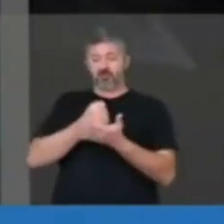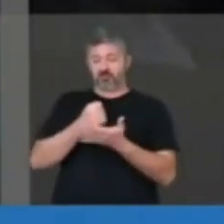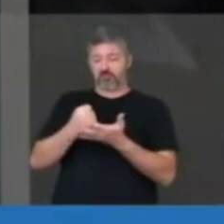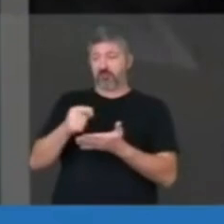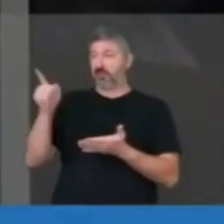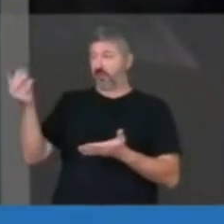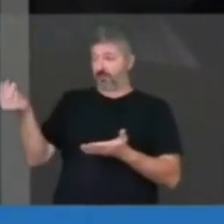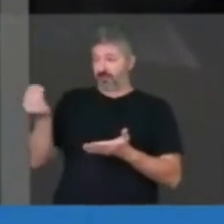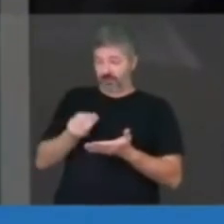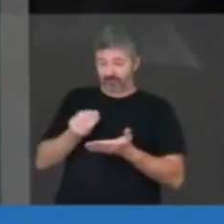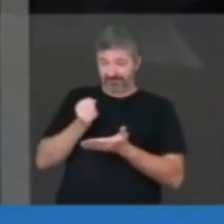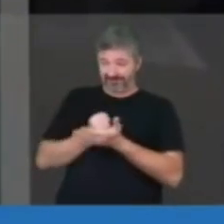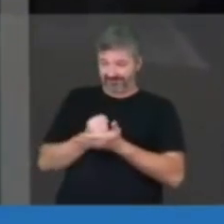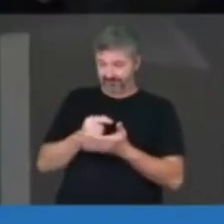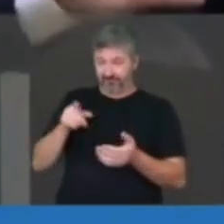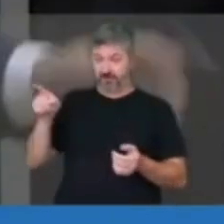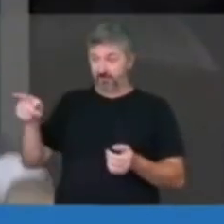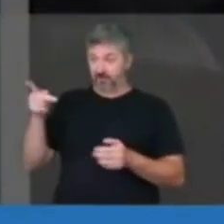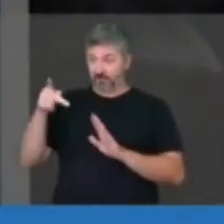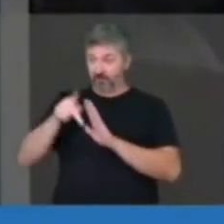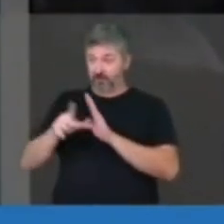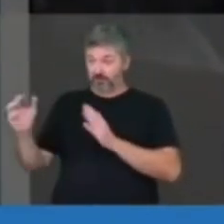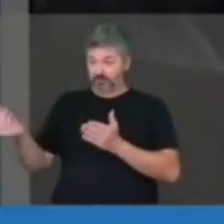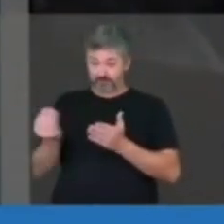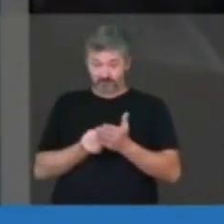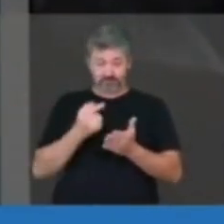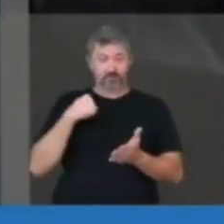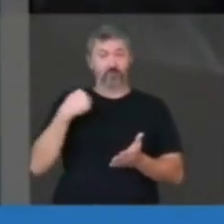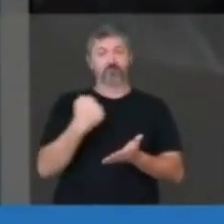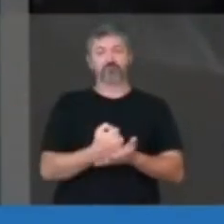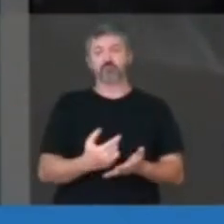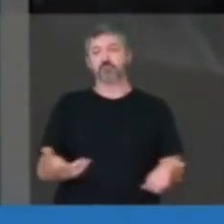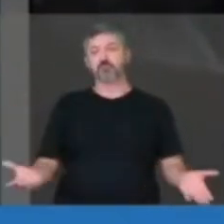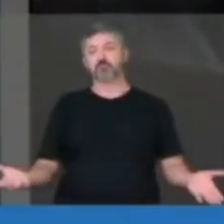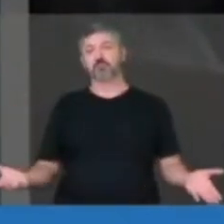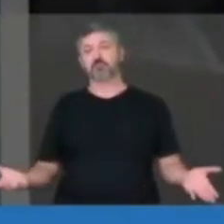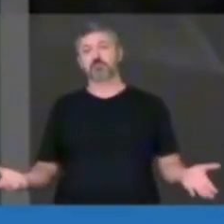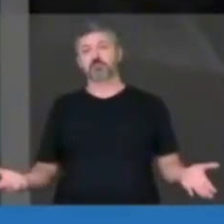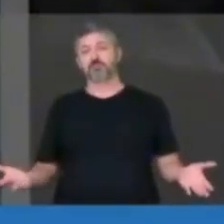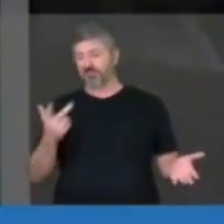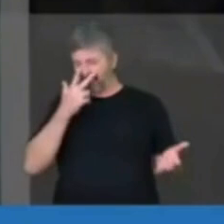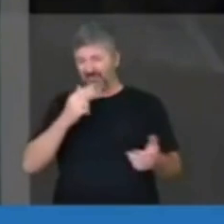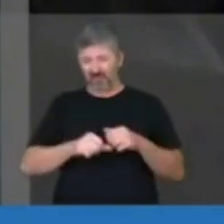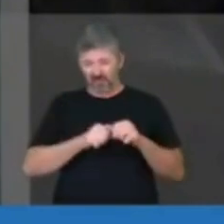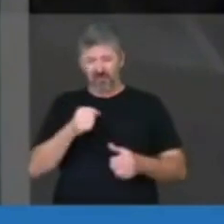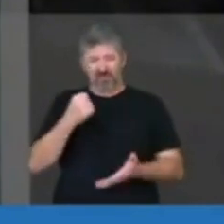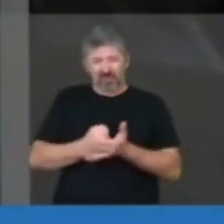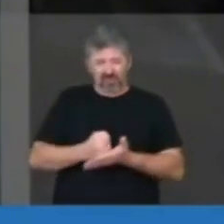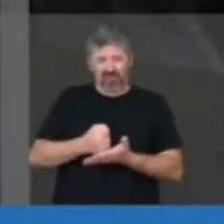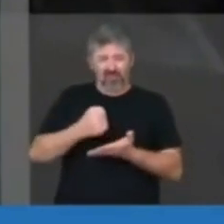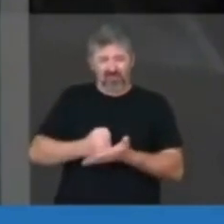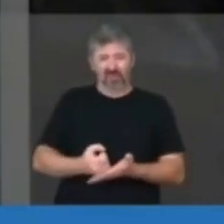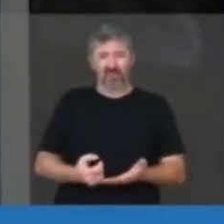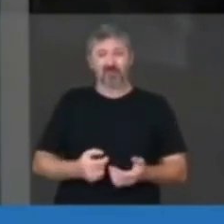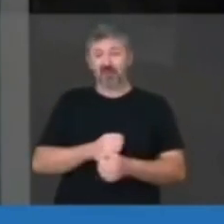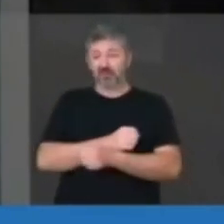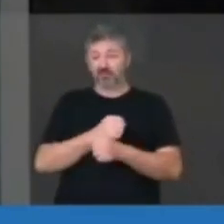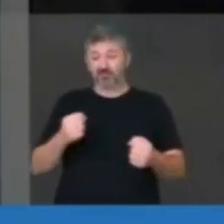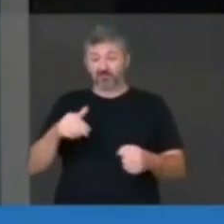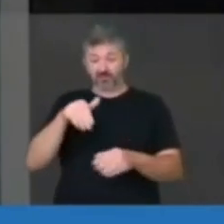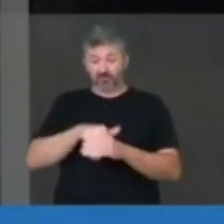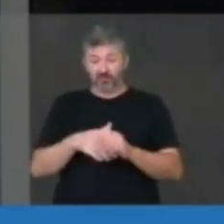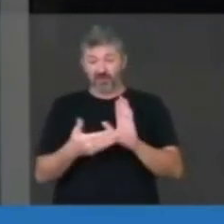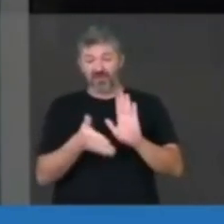de processos, de projetos que vêm do STF. É inadmissível votarmos um projeto como